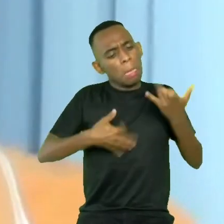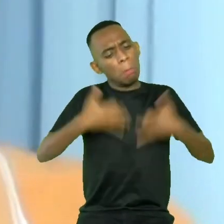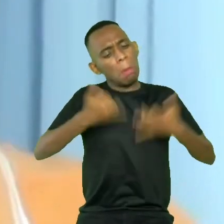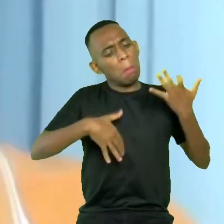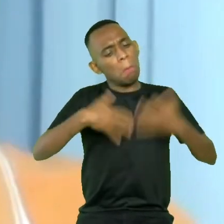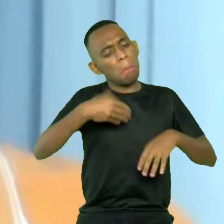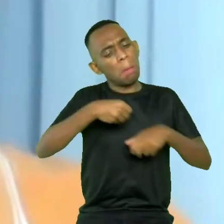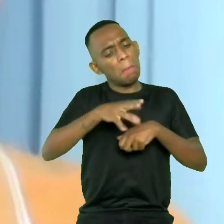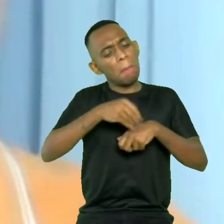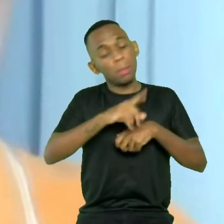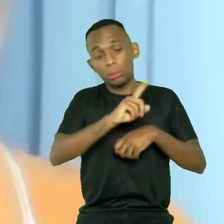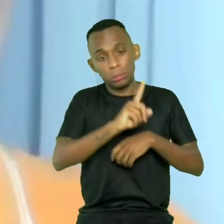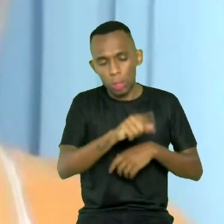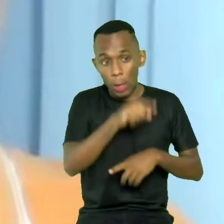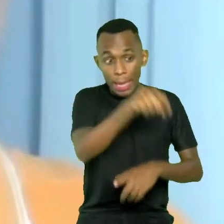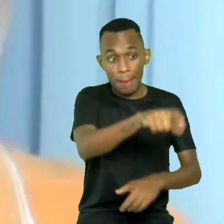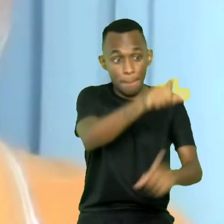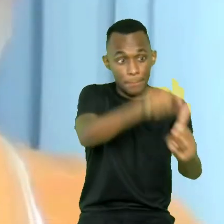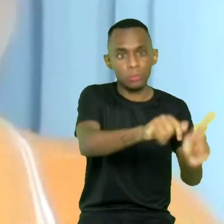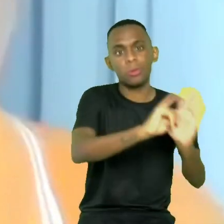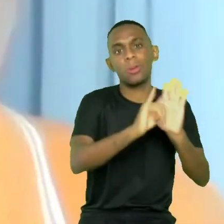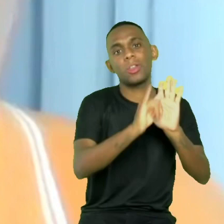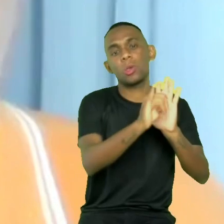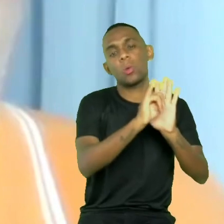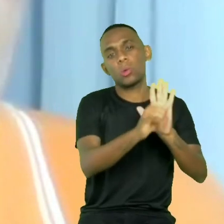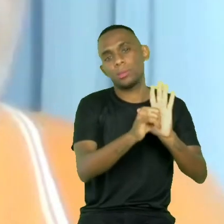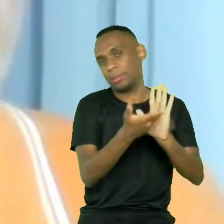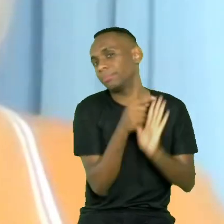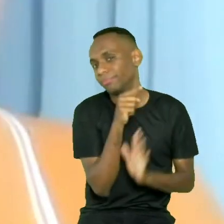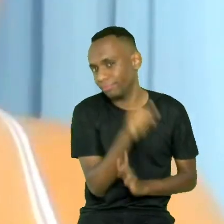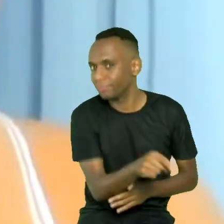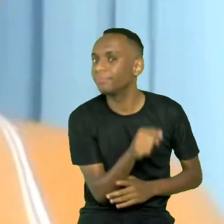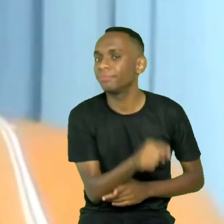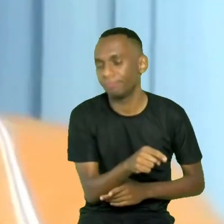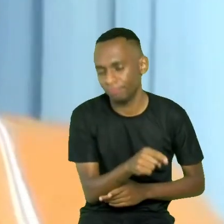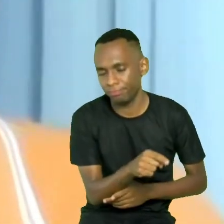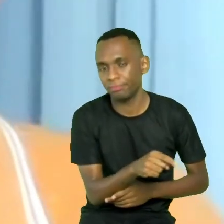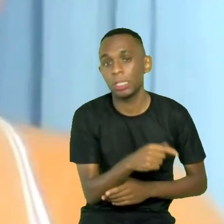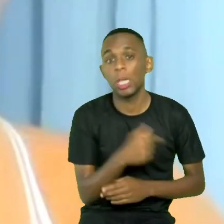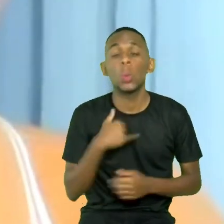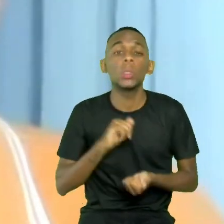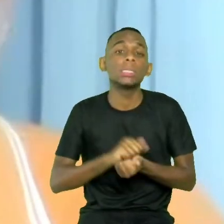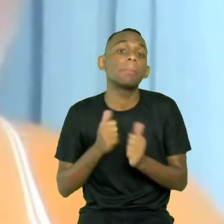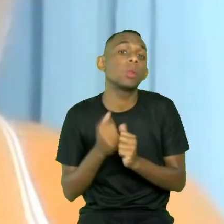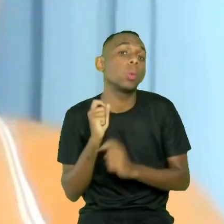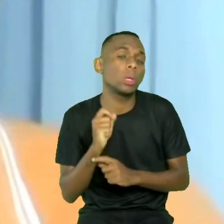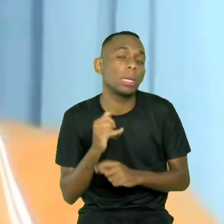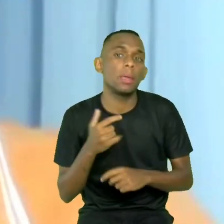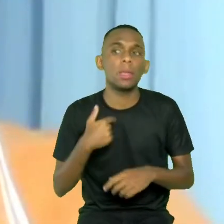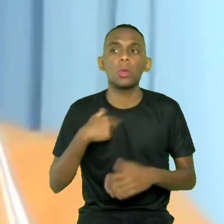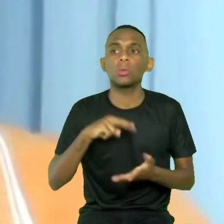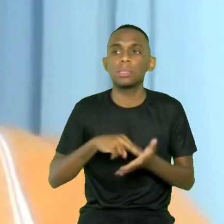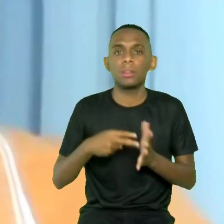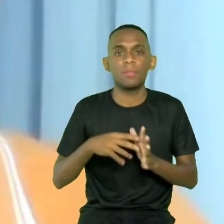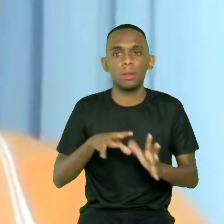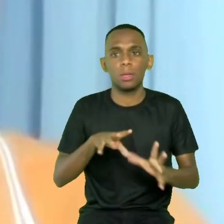ponho o próprio personagem contando a história Para dele. Aí o que que falar. eu faço? O que que eu faço? Eu praticamente atuo, eu incorporo o